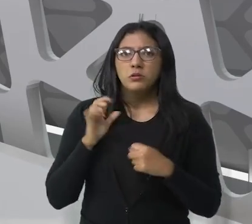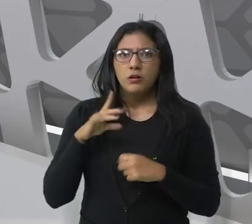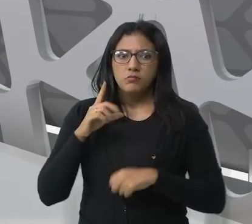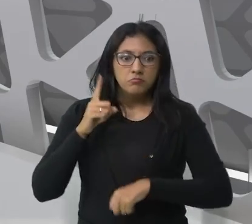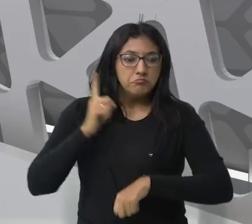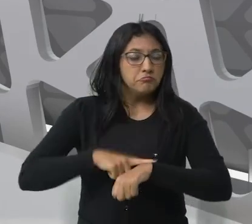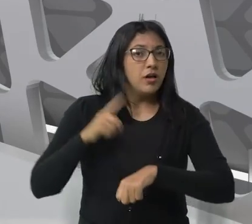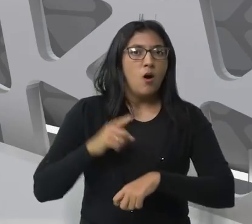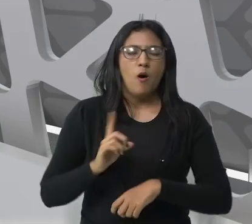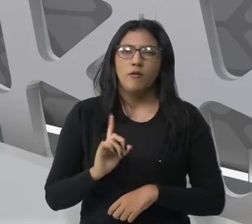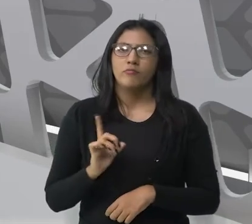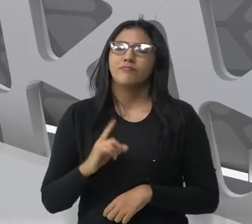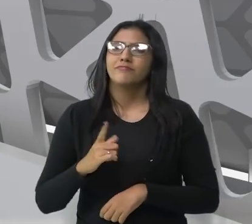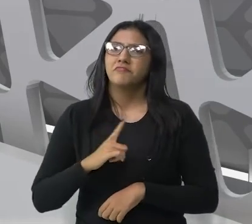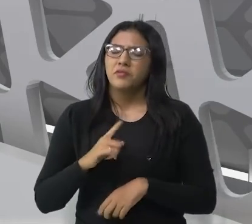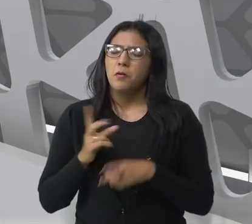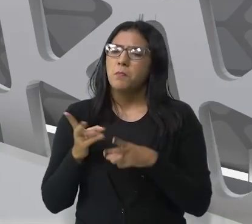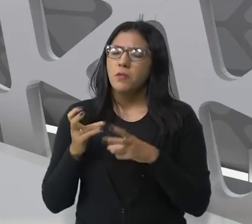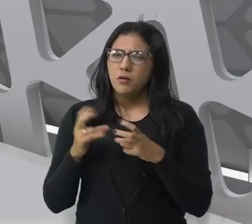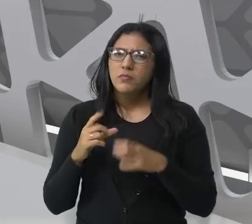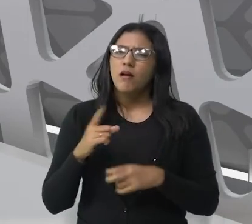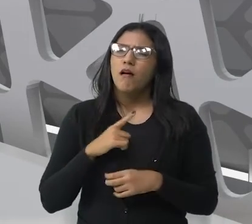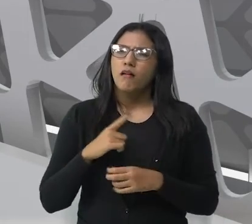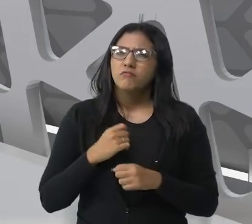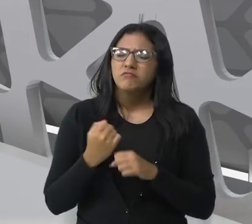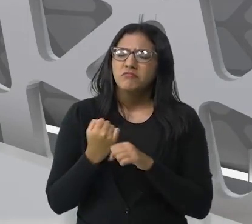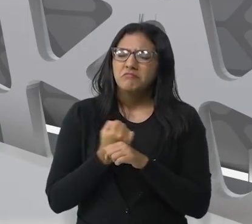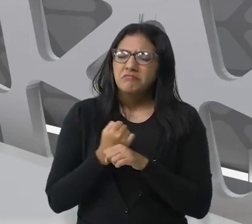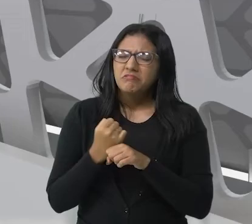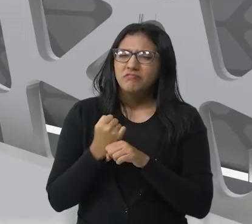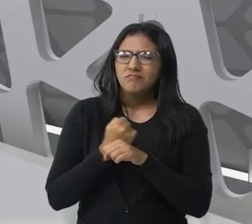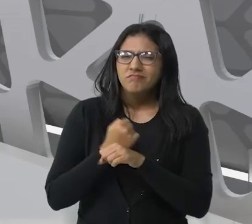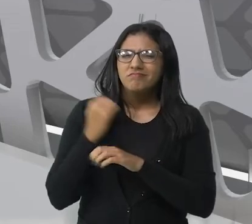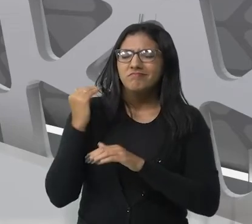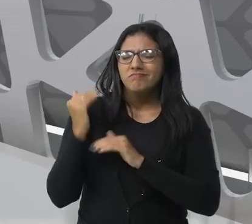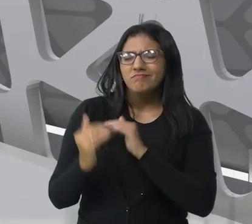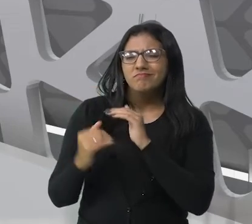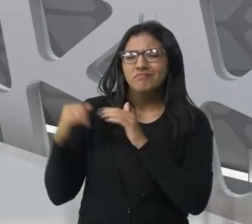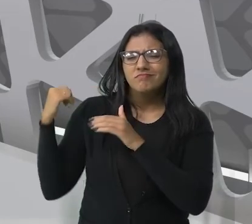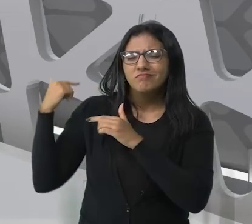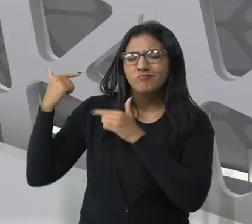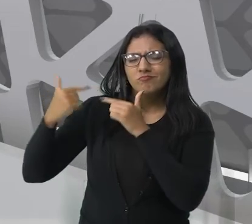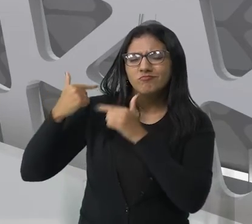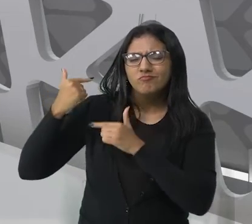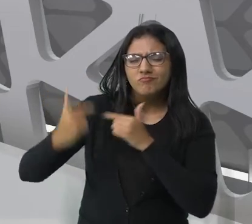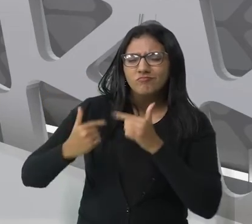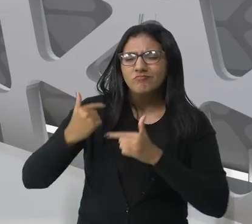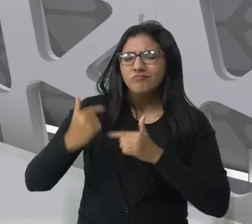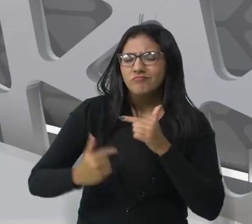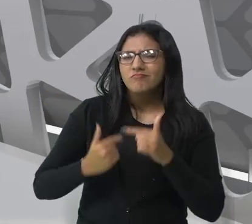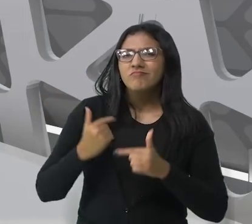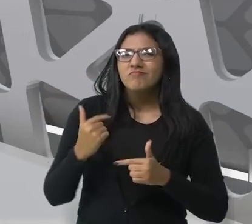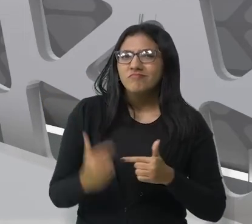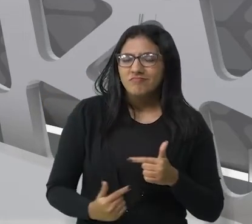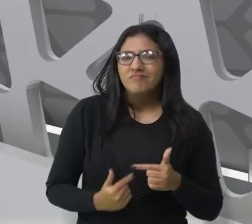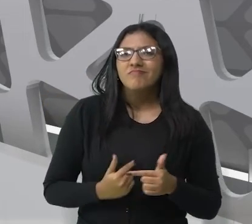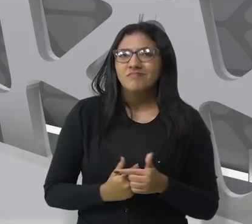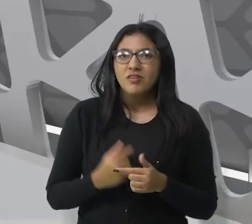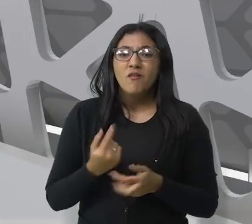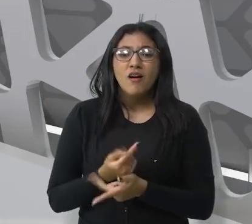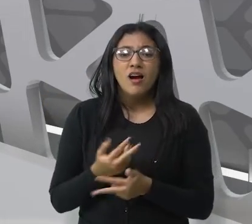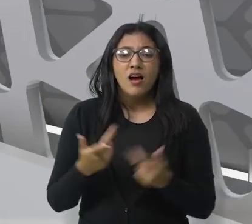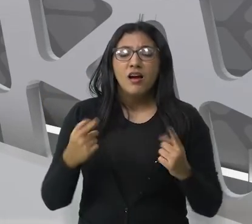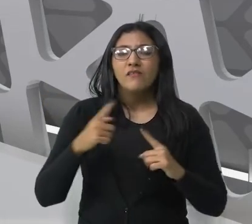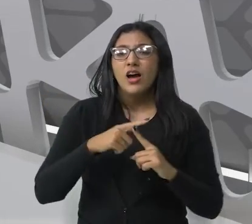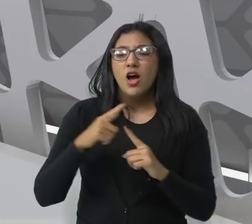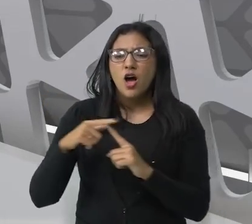para outra, né? A gente verifica que realmente ocorreram várias atividades econômicas que acabaram